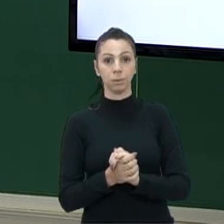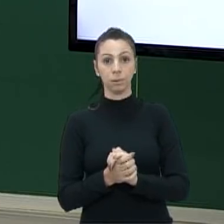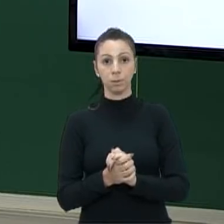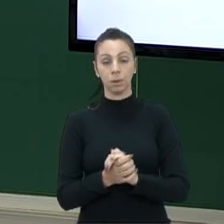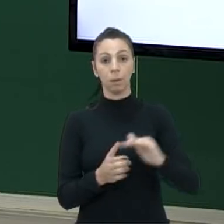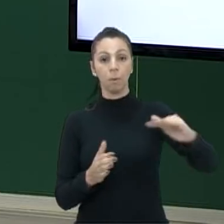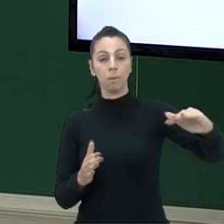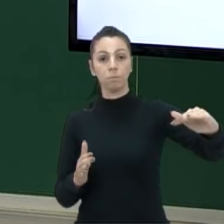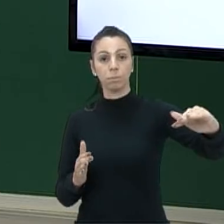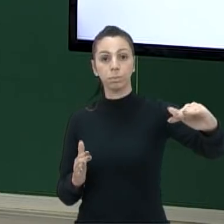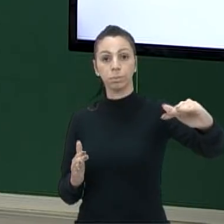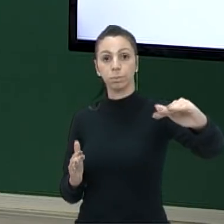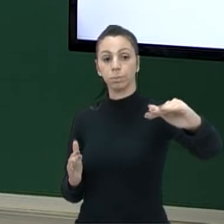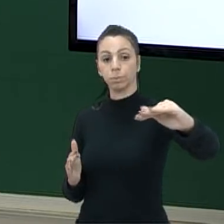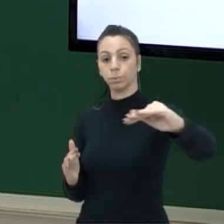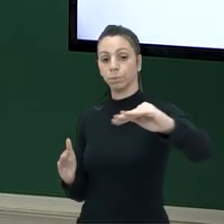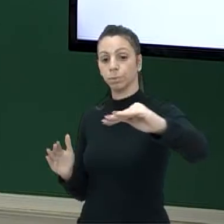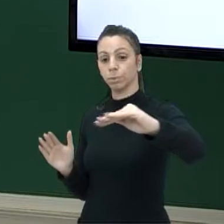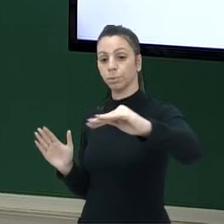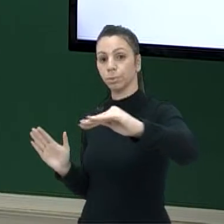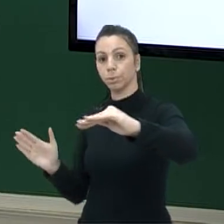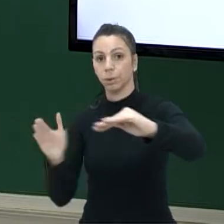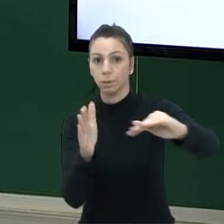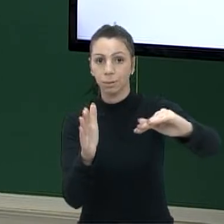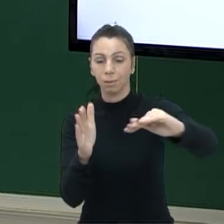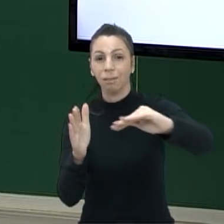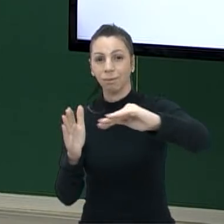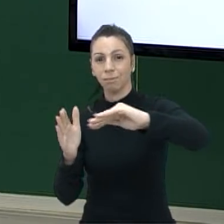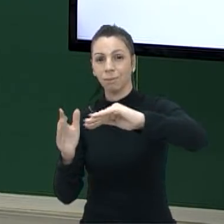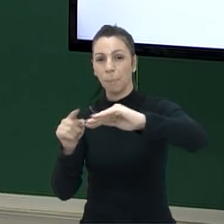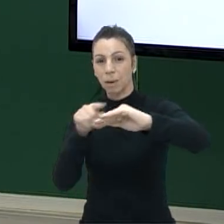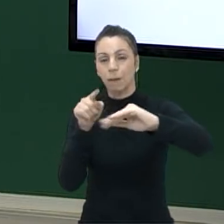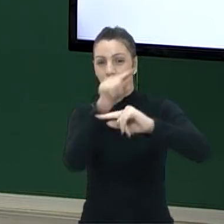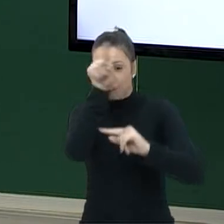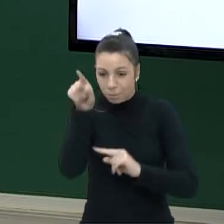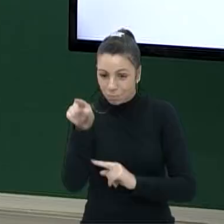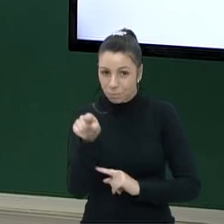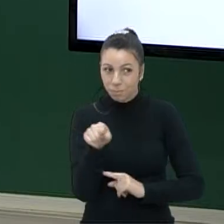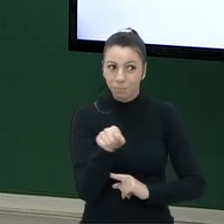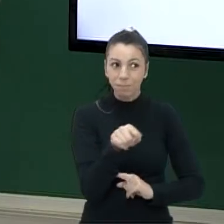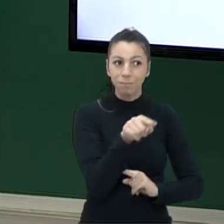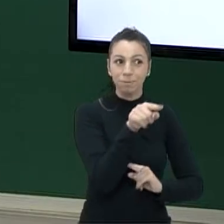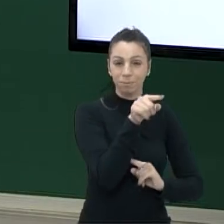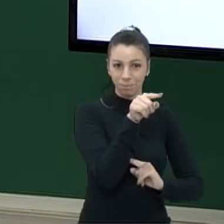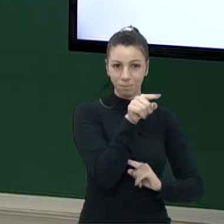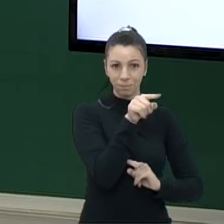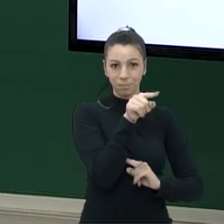tem uma força empurrando ele para cá. Então, em toda a trajetória, você tem isso aqui, ó.